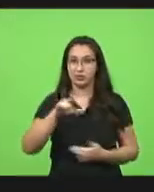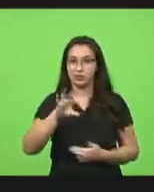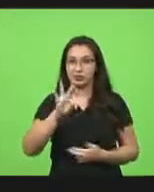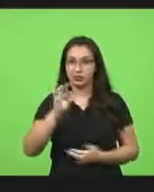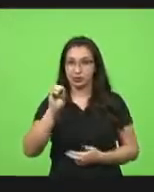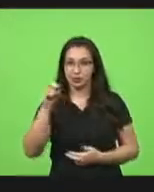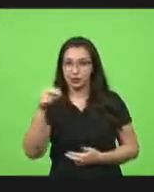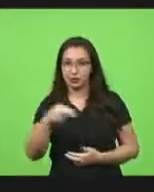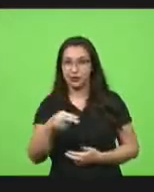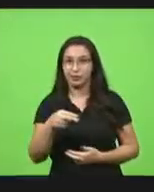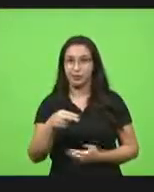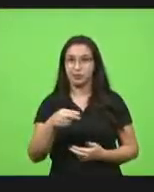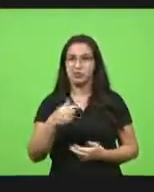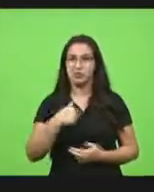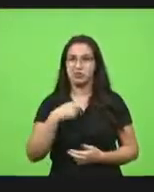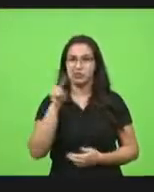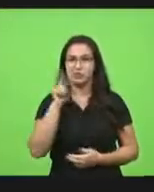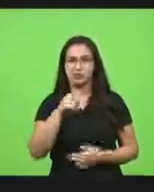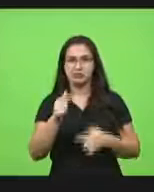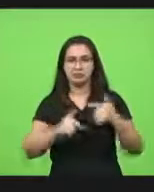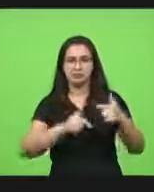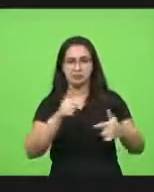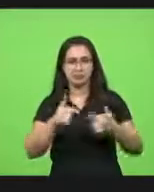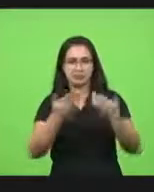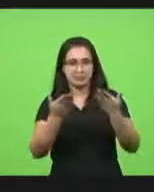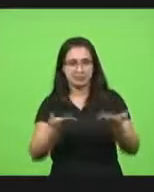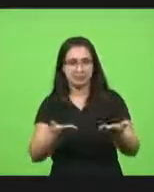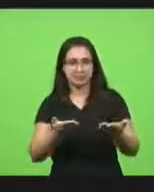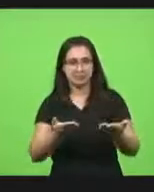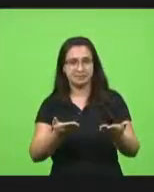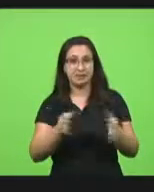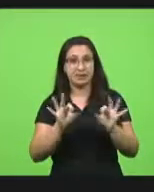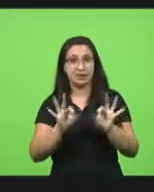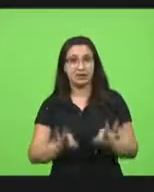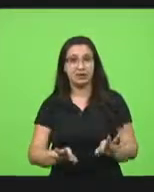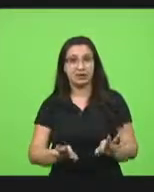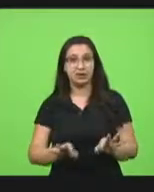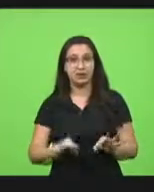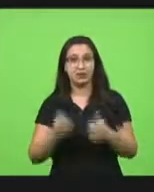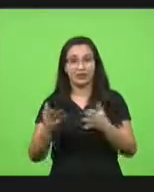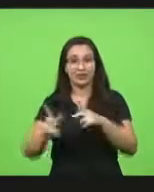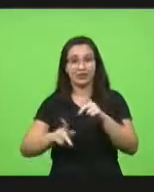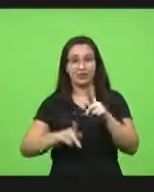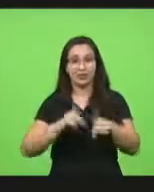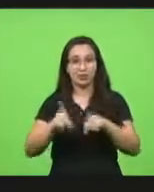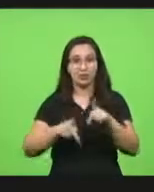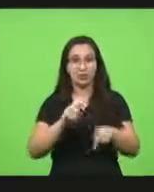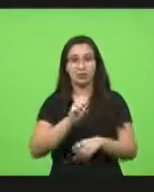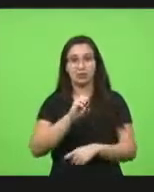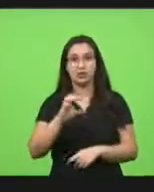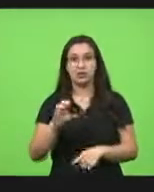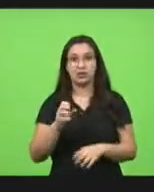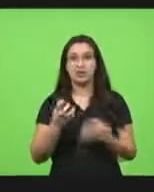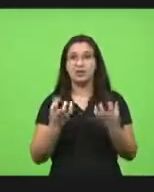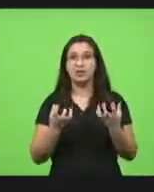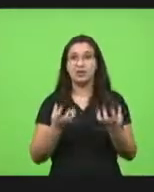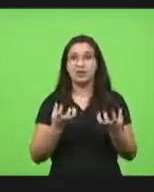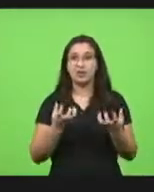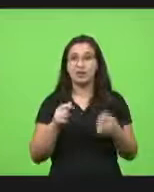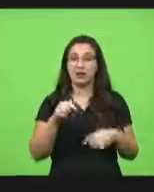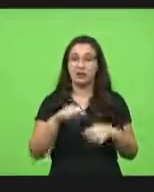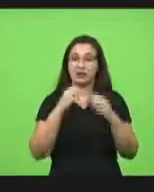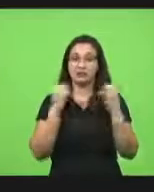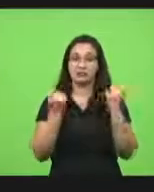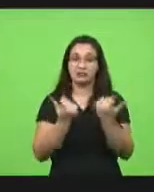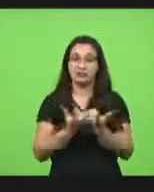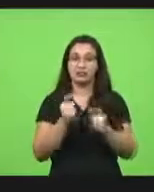acompanhar o trabalho dele. É justamente isso, deputado, que o catarinense espera do parlamento catarinense,